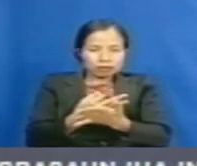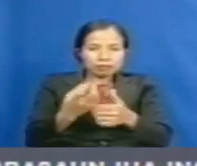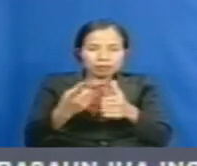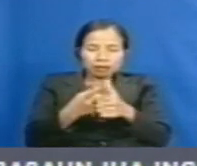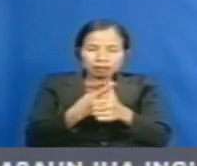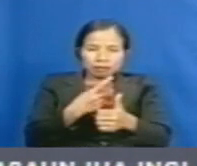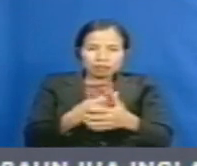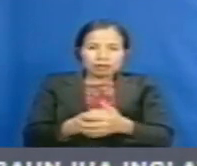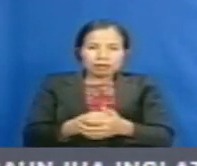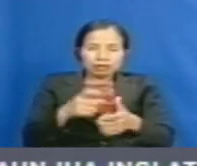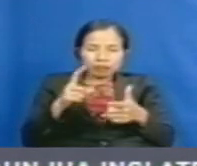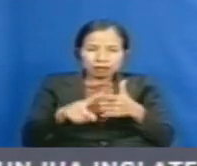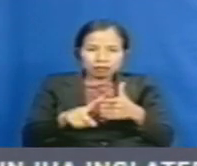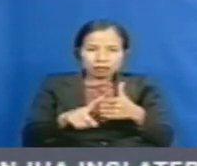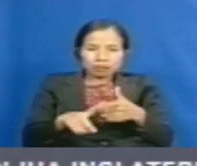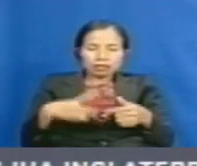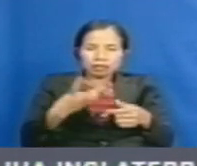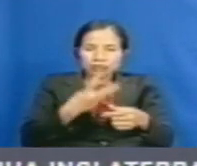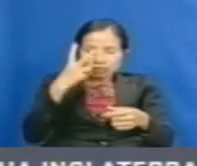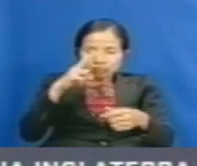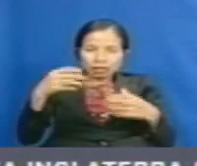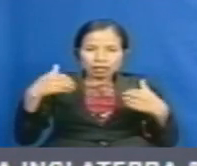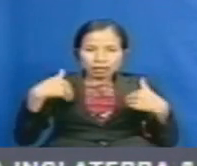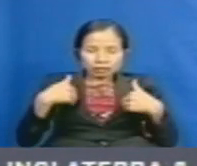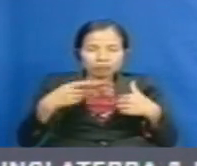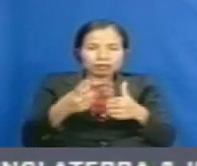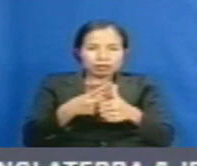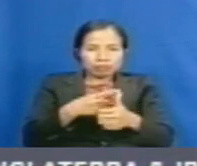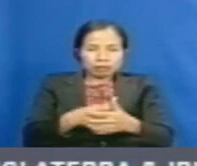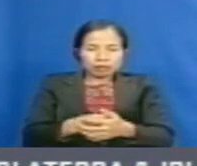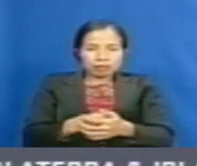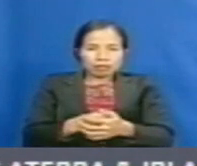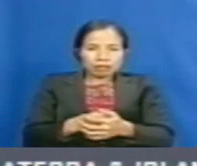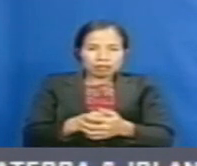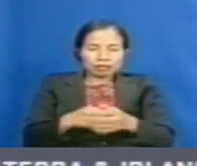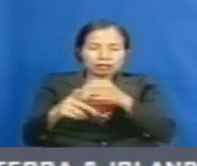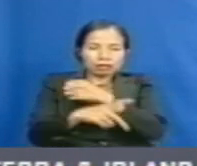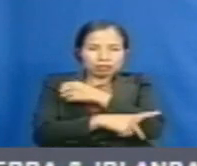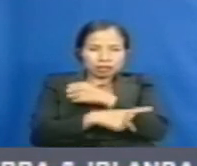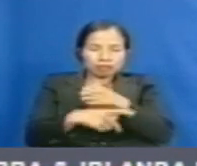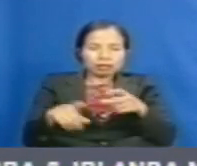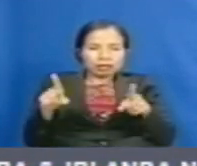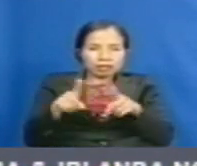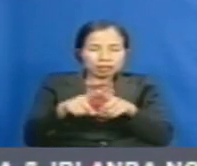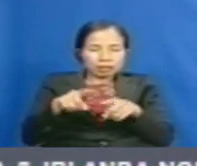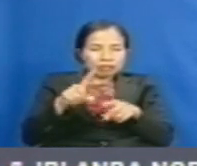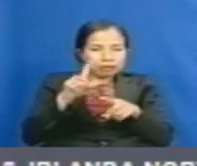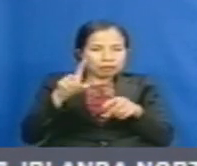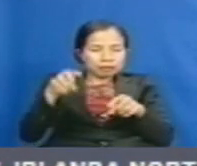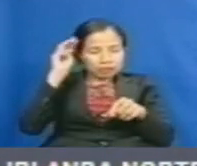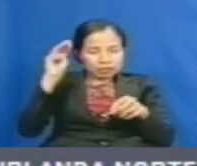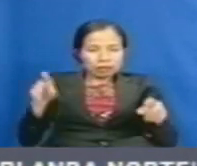rumah perdepan sosial ekonomi tarik ketan ia dunia indis supaya ah korupsi kita remesa bagi Ministeri Publik perlu